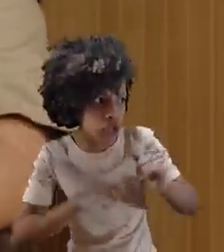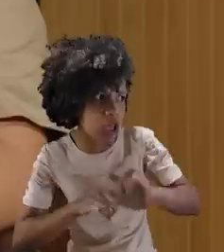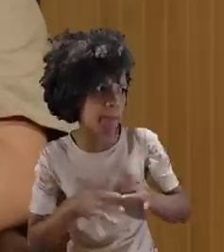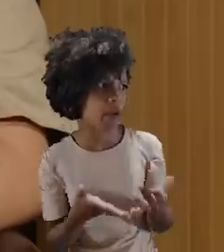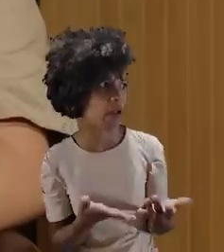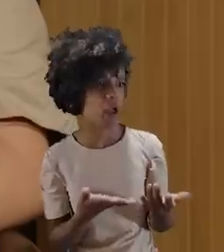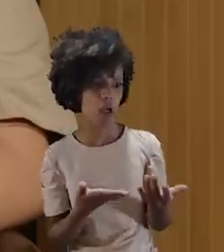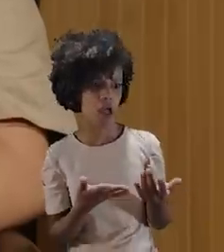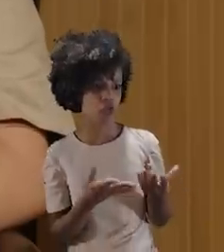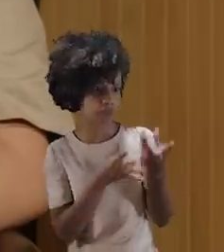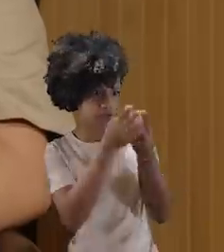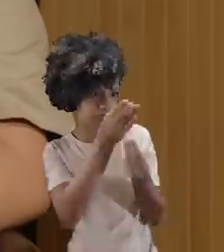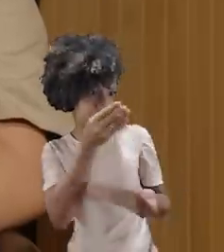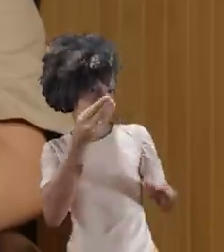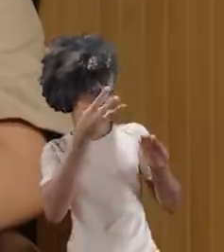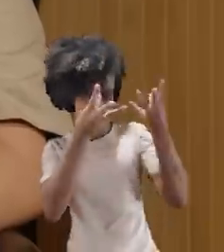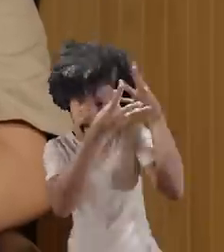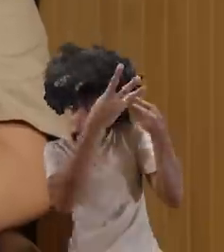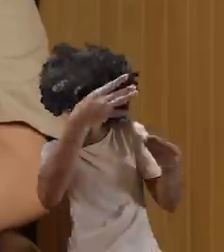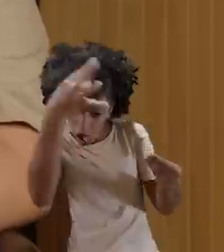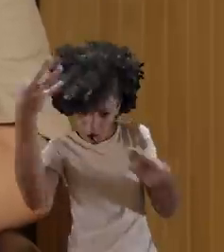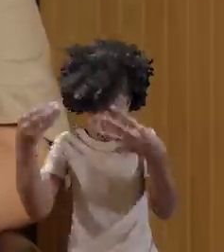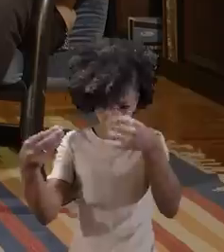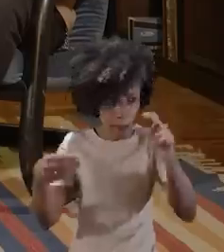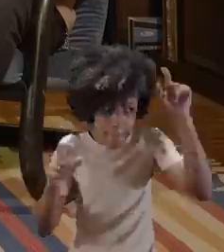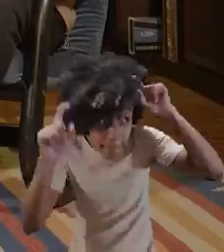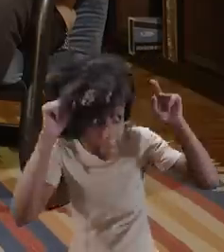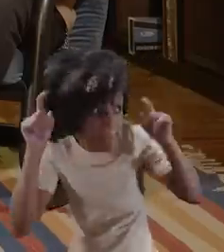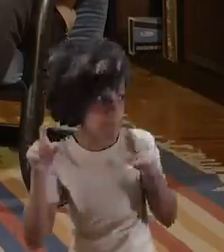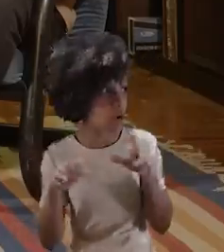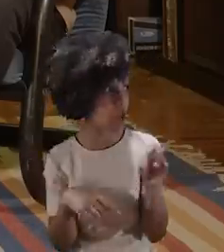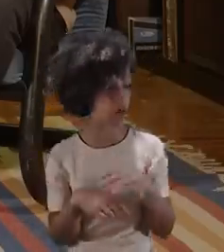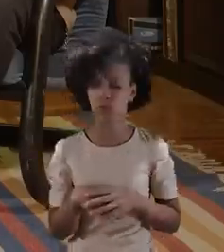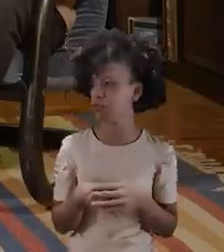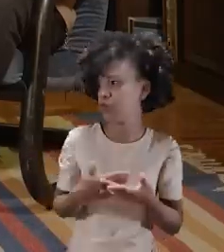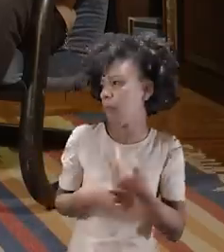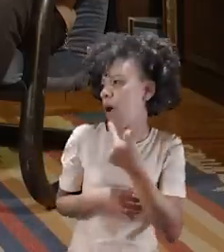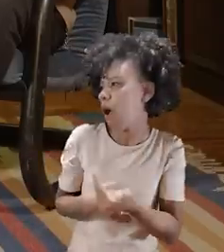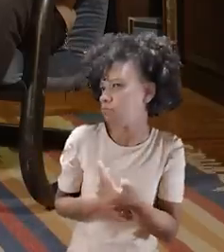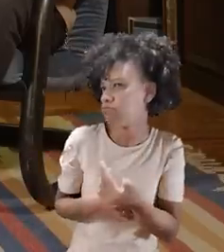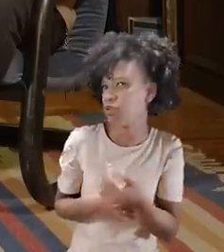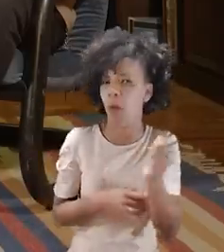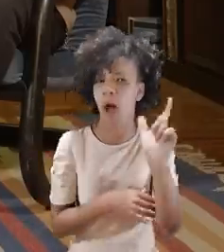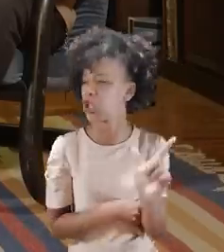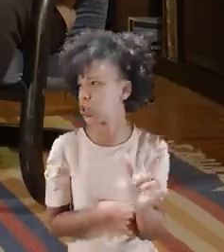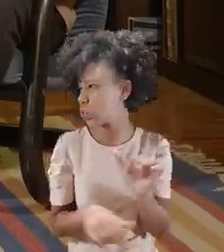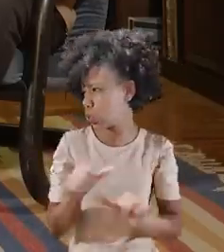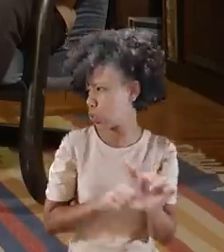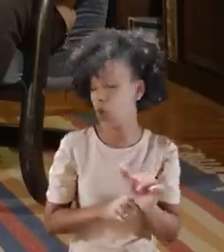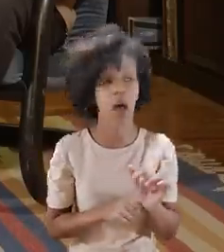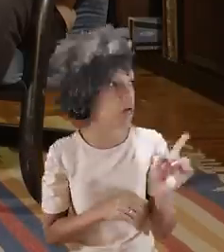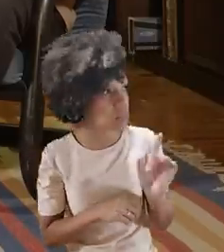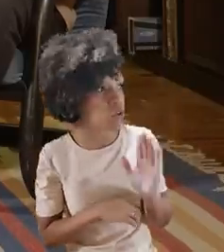cara corte químico é o cabelo sair assim ó eu fazer buraco tá ligado que a Corte não quer mandar meu cabelo de atraso quer dizer